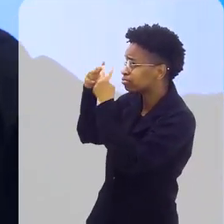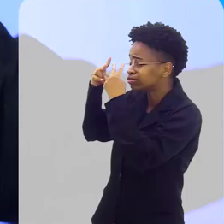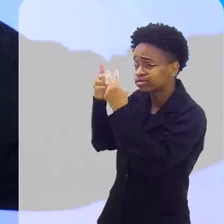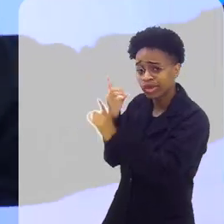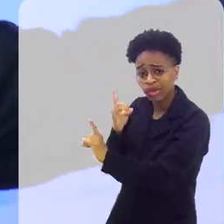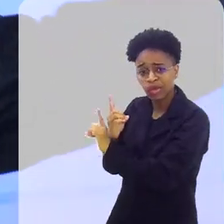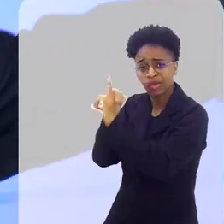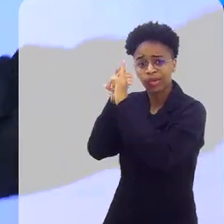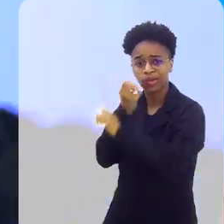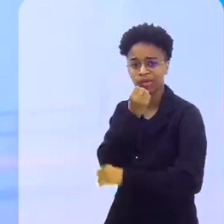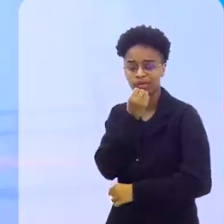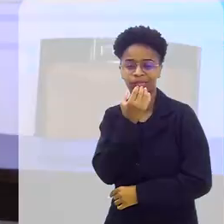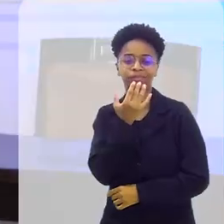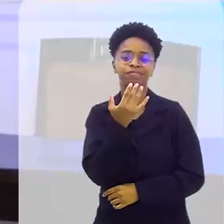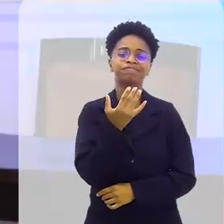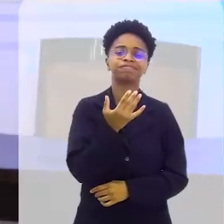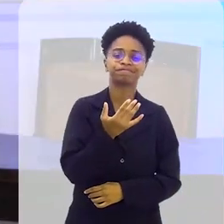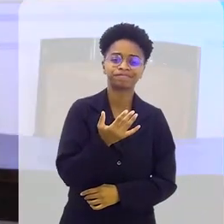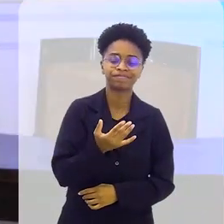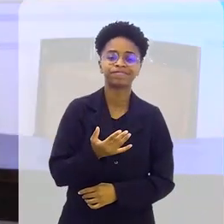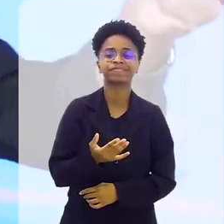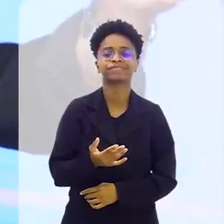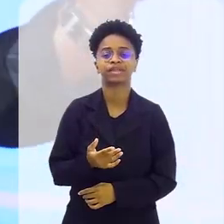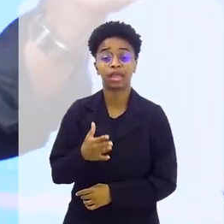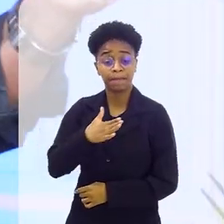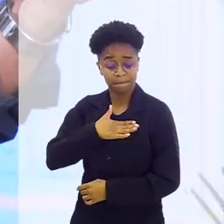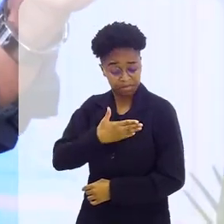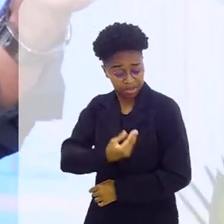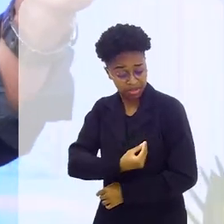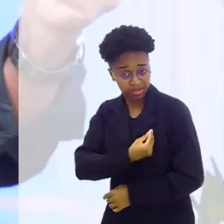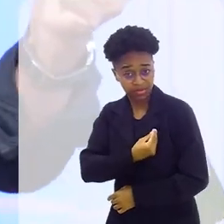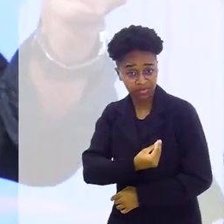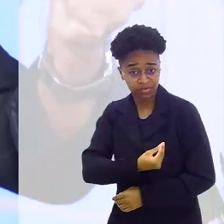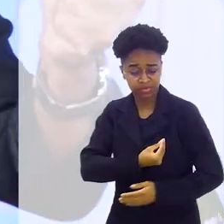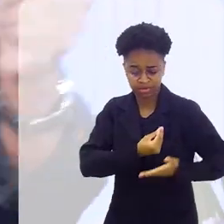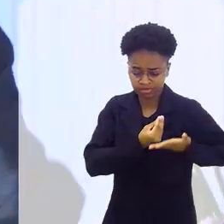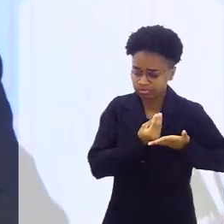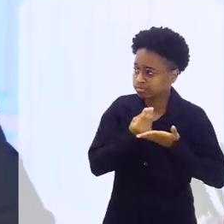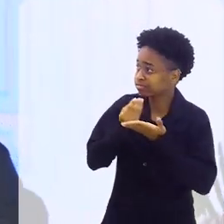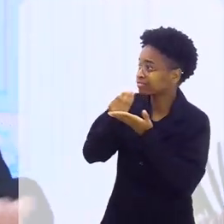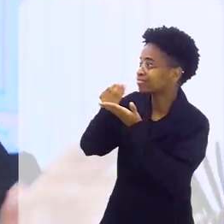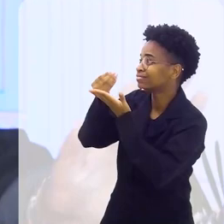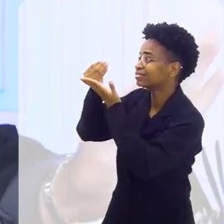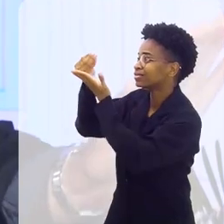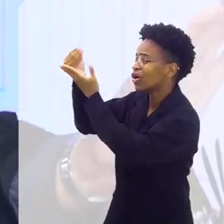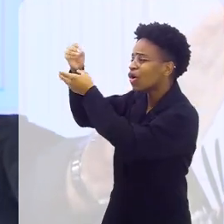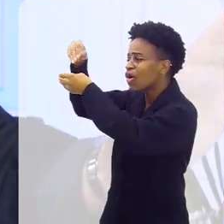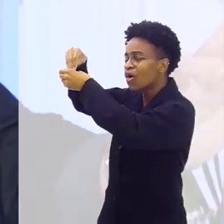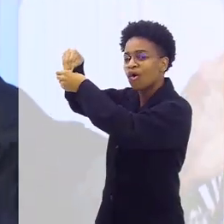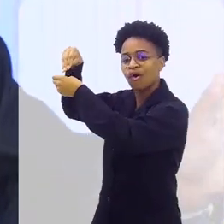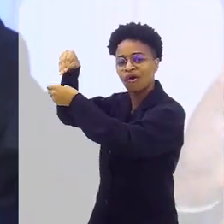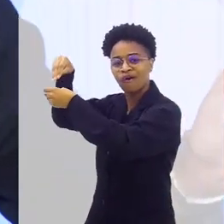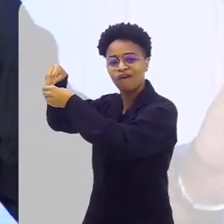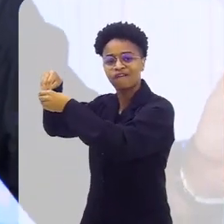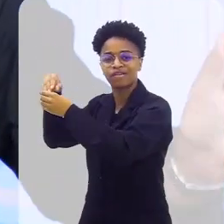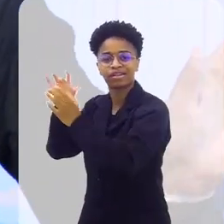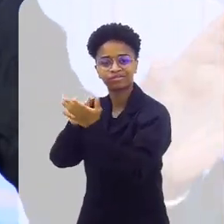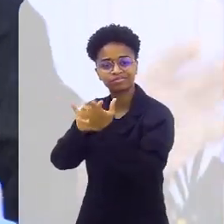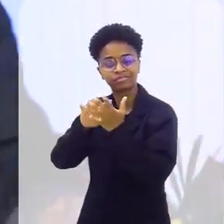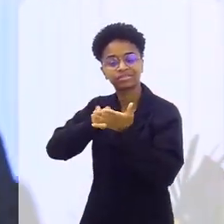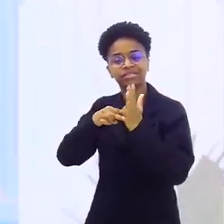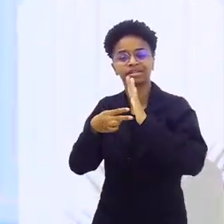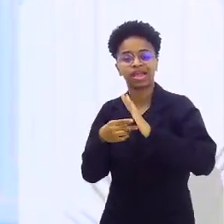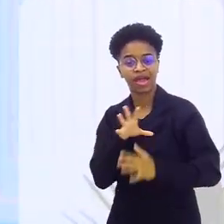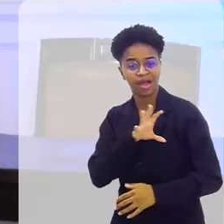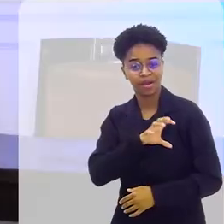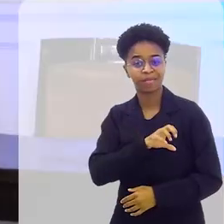do Senhor. Eu darei a minha vida como oferta de